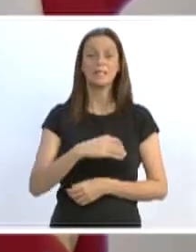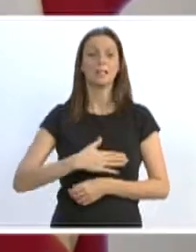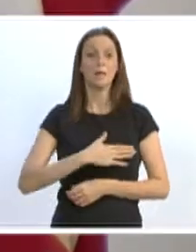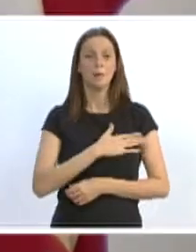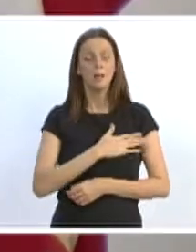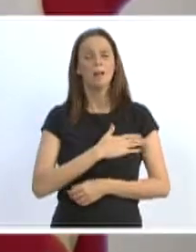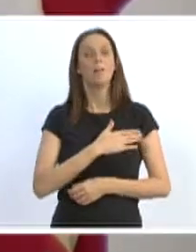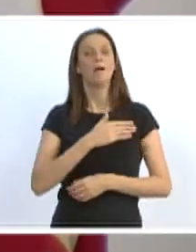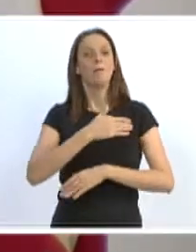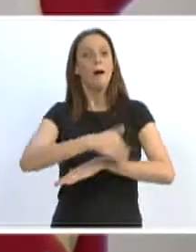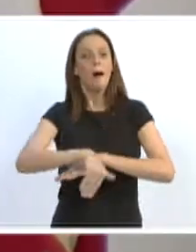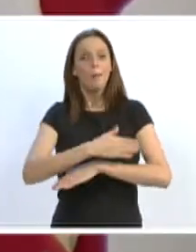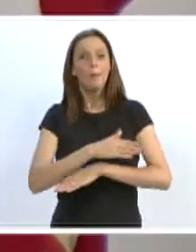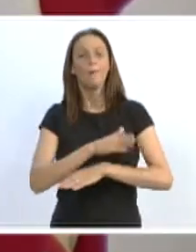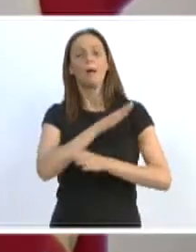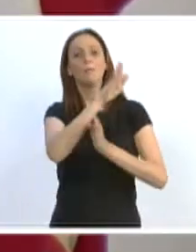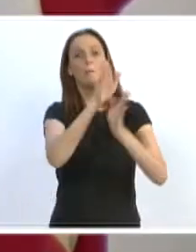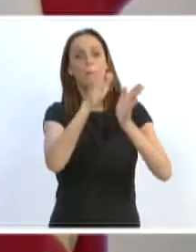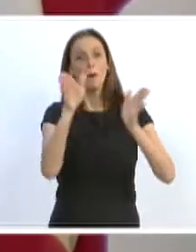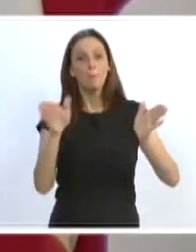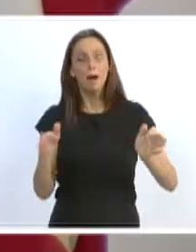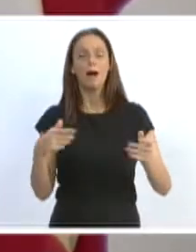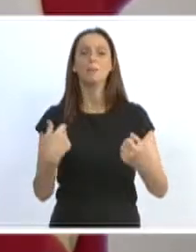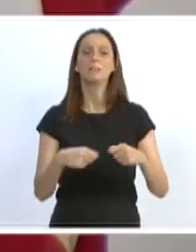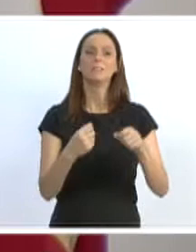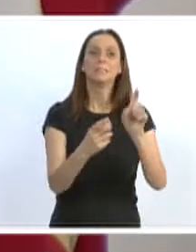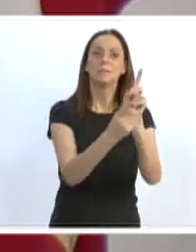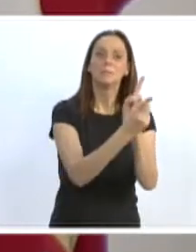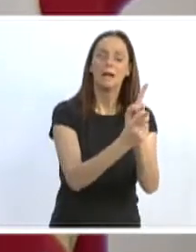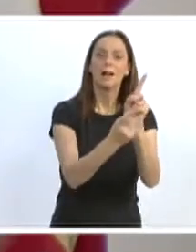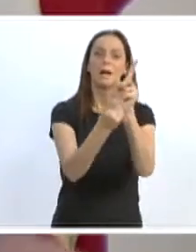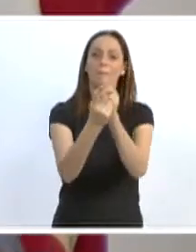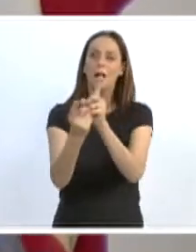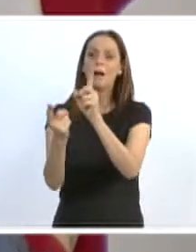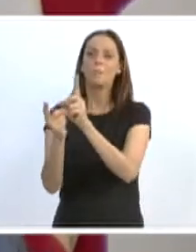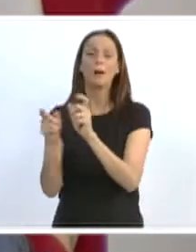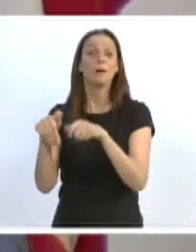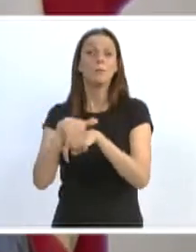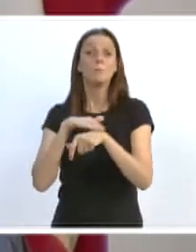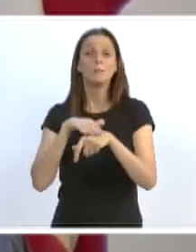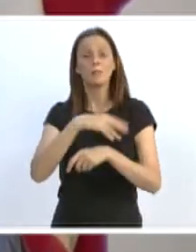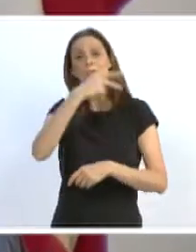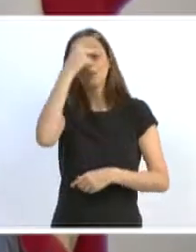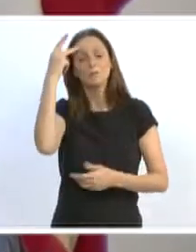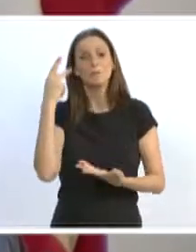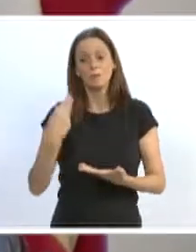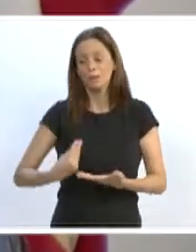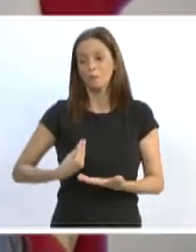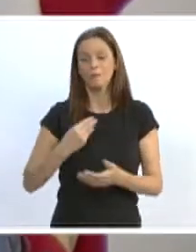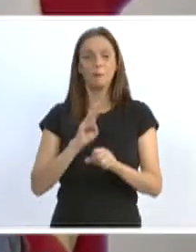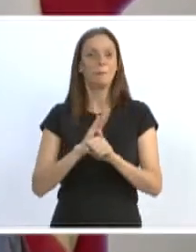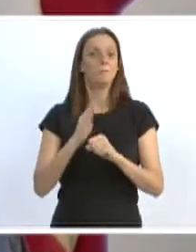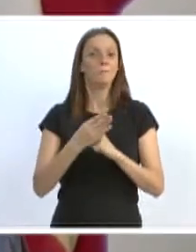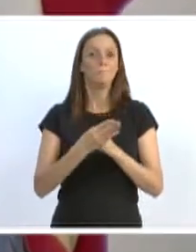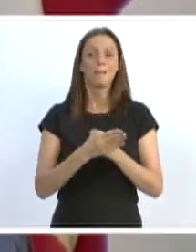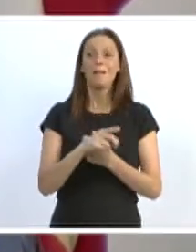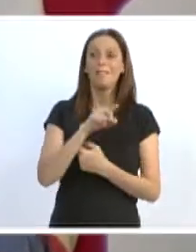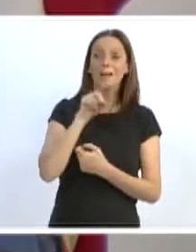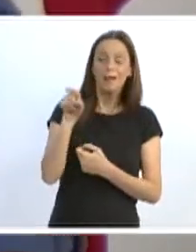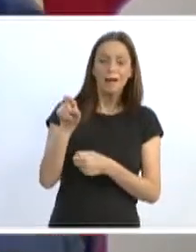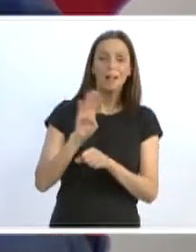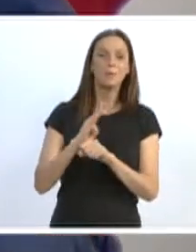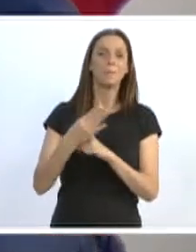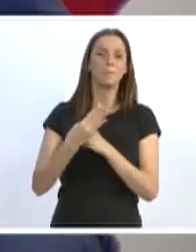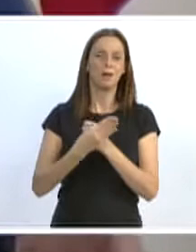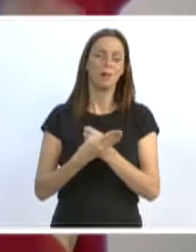pessoas têm que ouvir as pessoas têm que dar vez e voz às pessoas que vivem os seus bairros é ali que as pessoas sabem onde